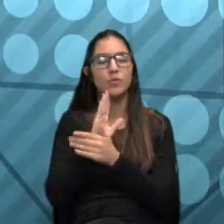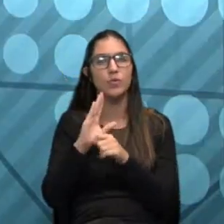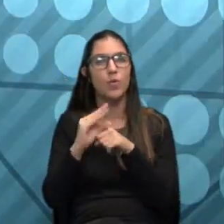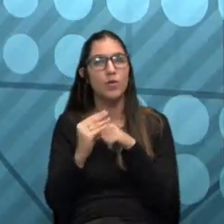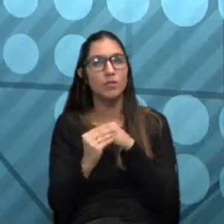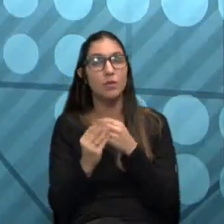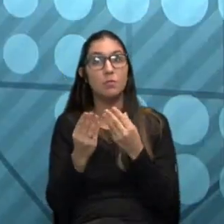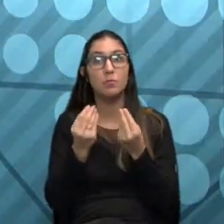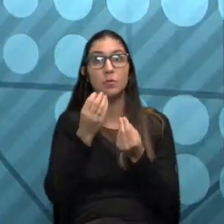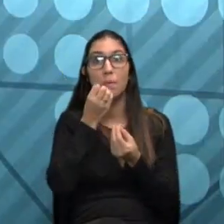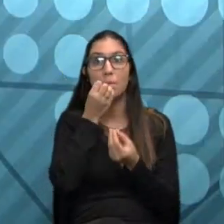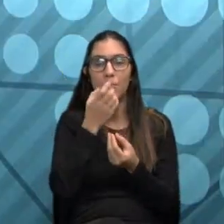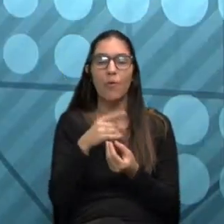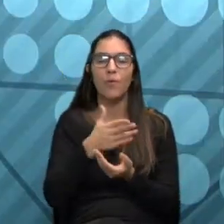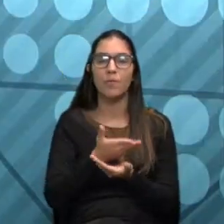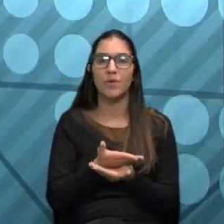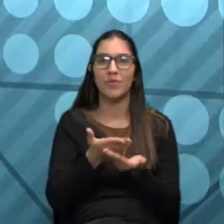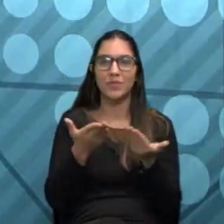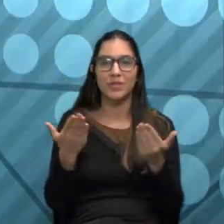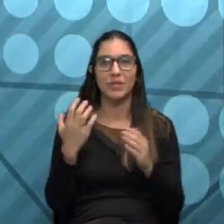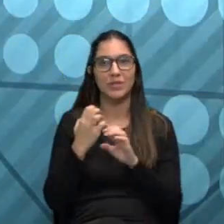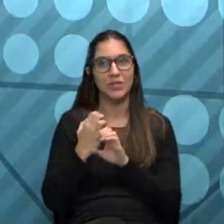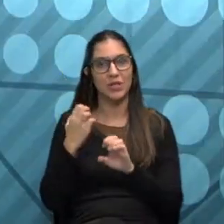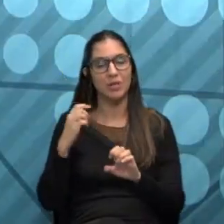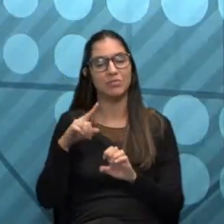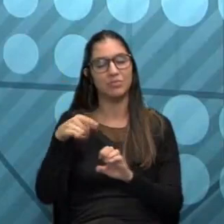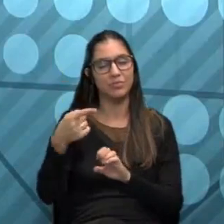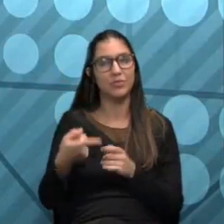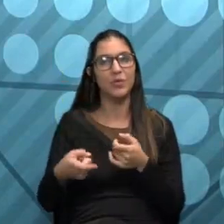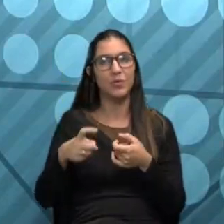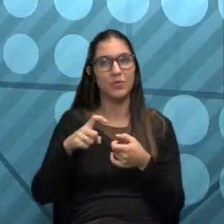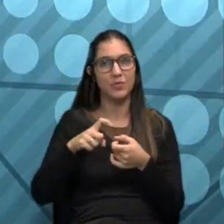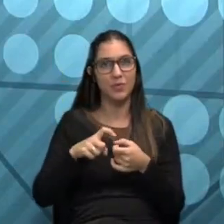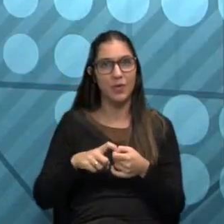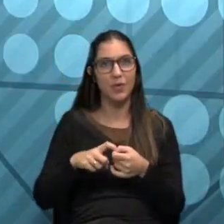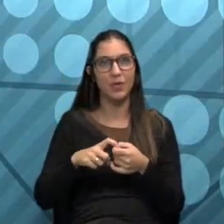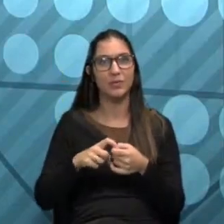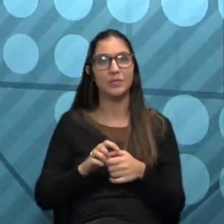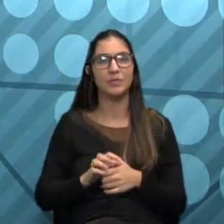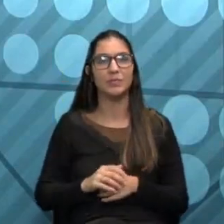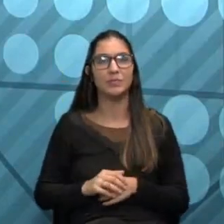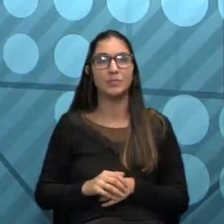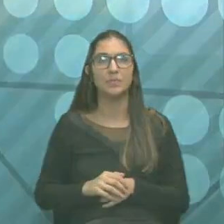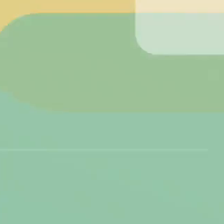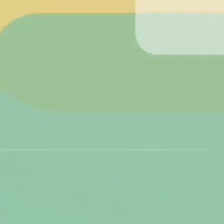conhecimentos muito necessários para vocês como engenheiros. Já já a gente volta a se falar.